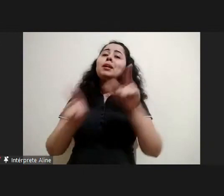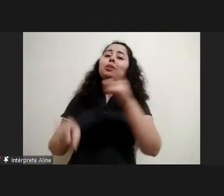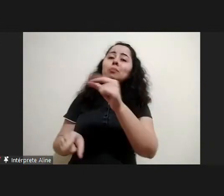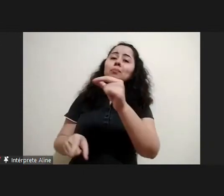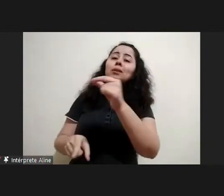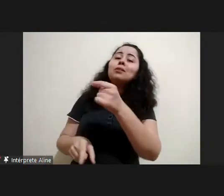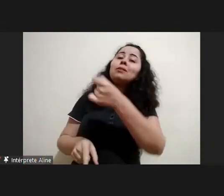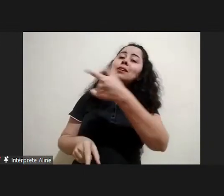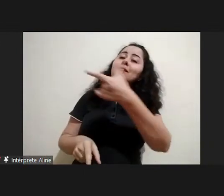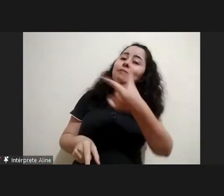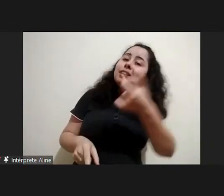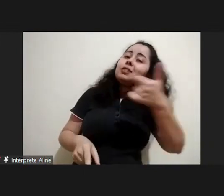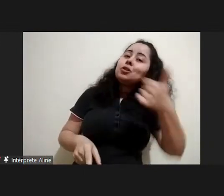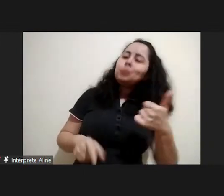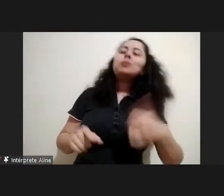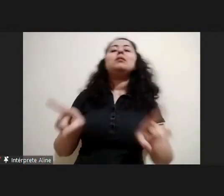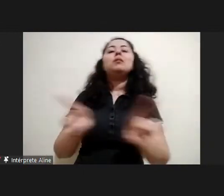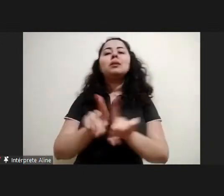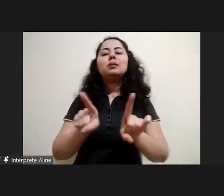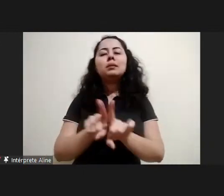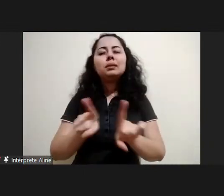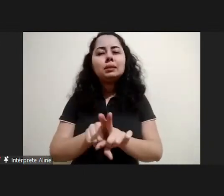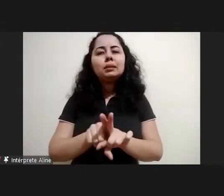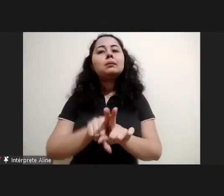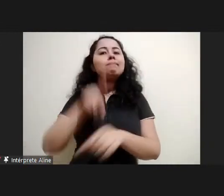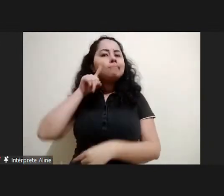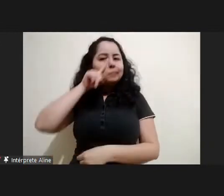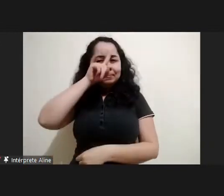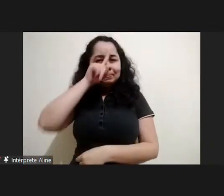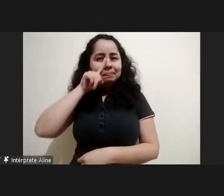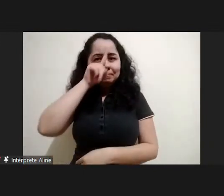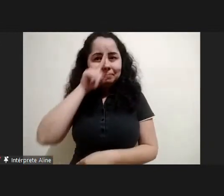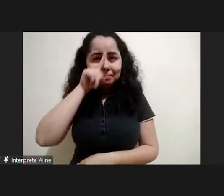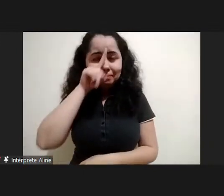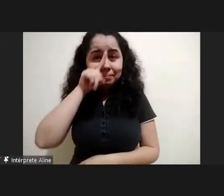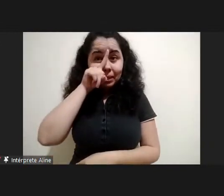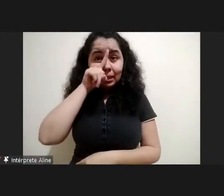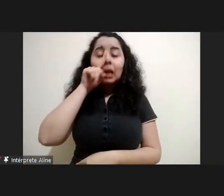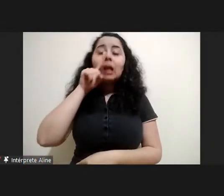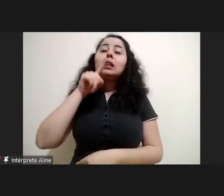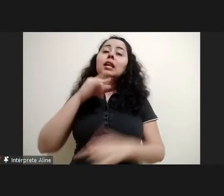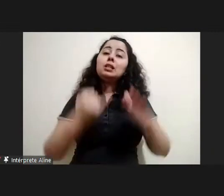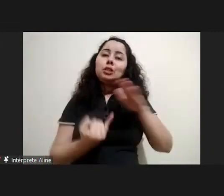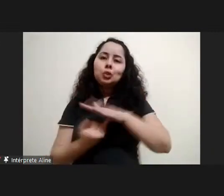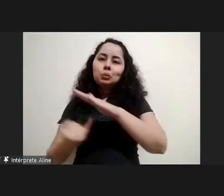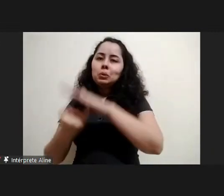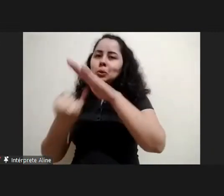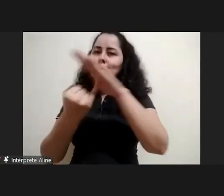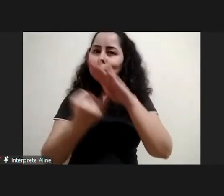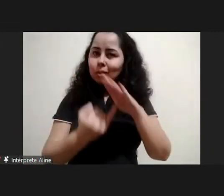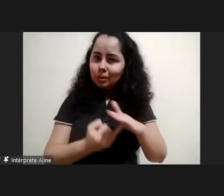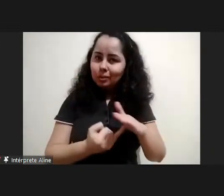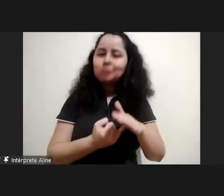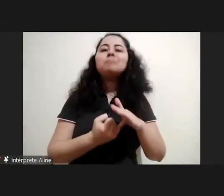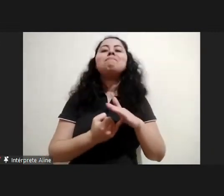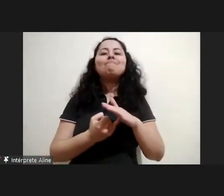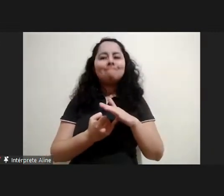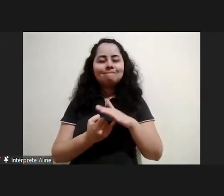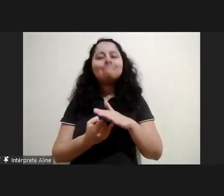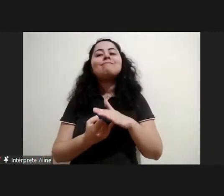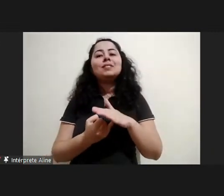2021 ameaçou seriamente o funcionamento das nossas instituições. Comprometeu a